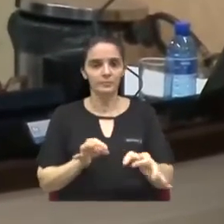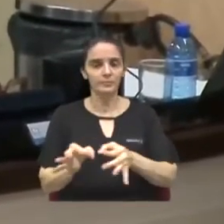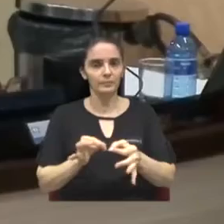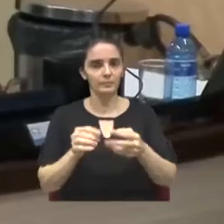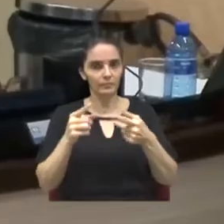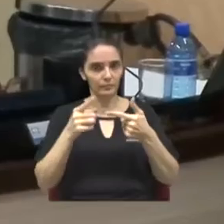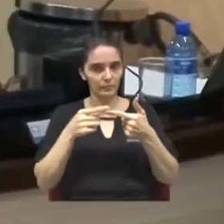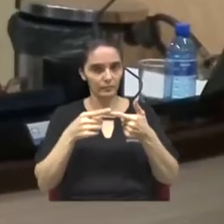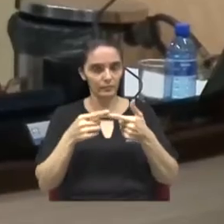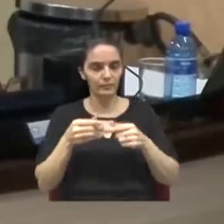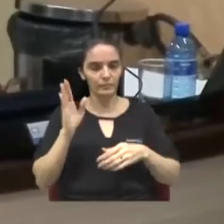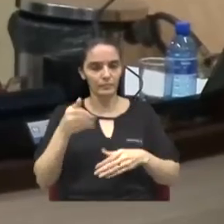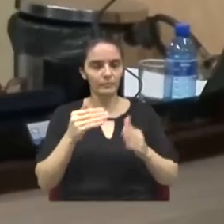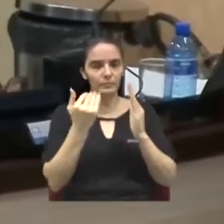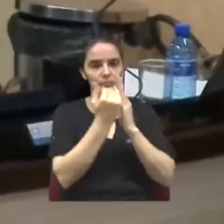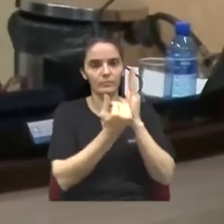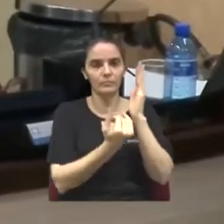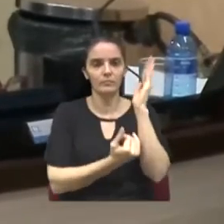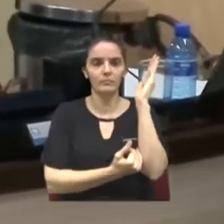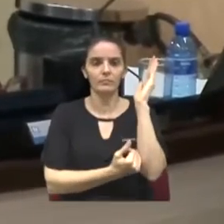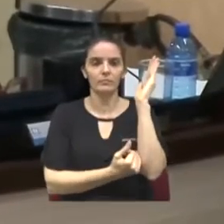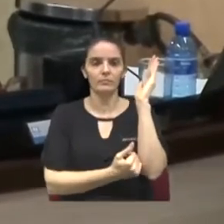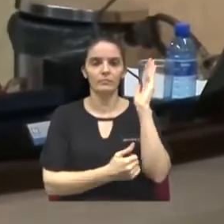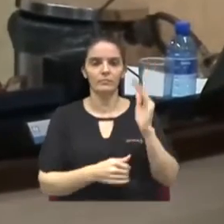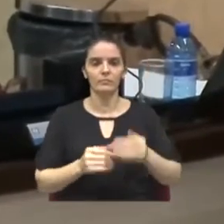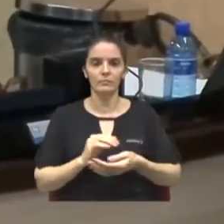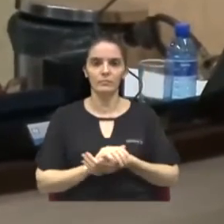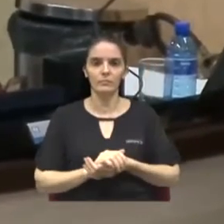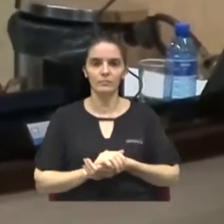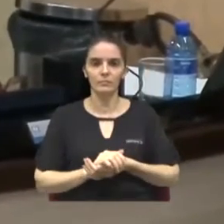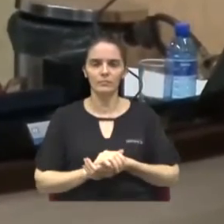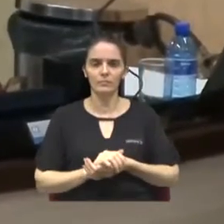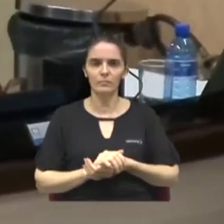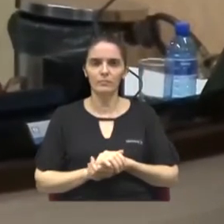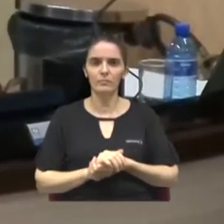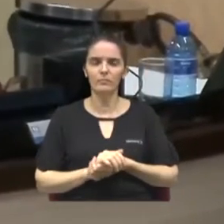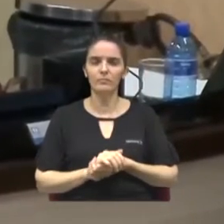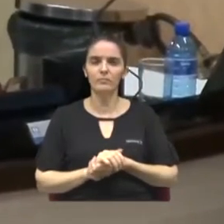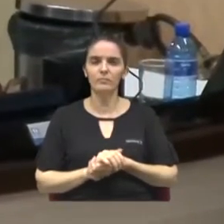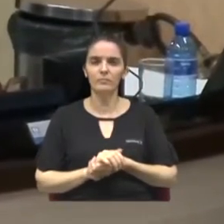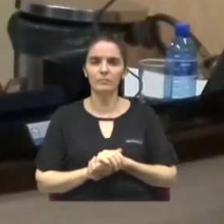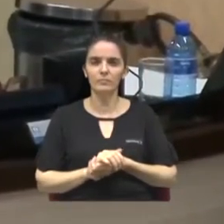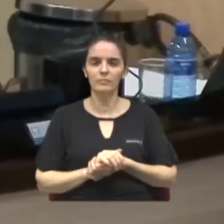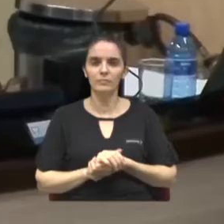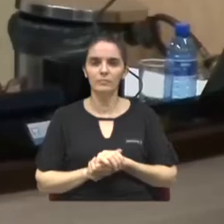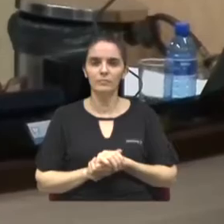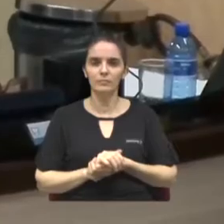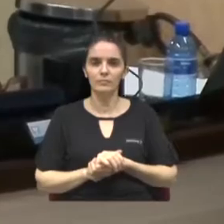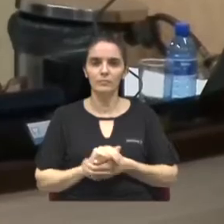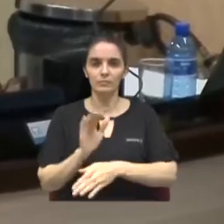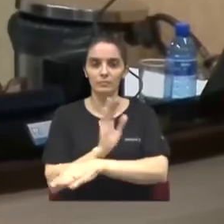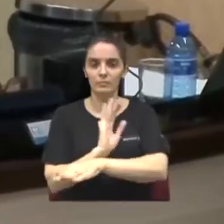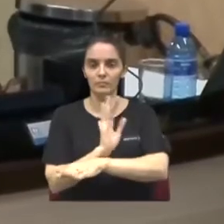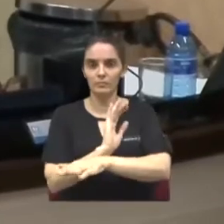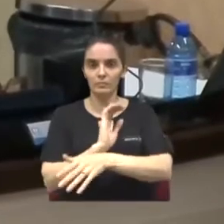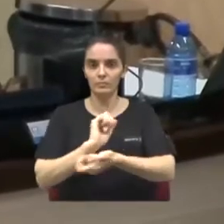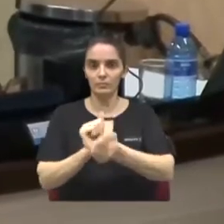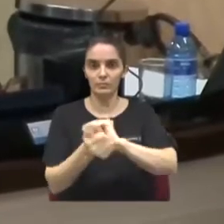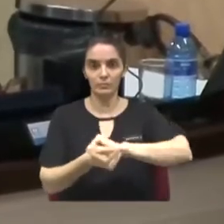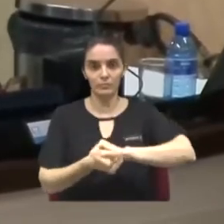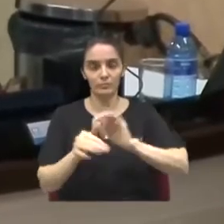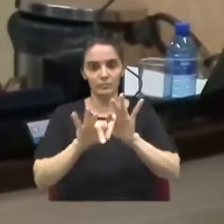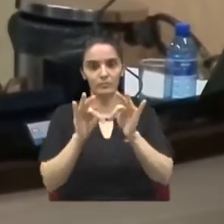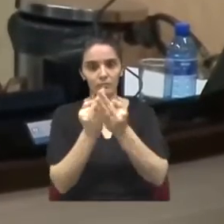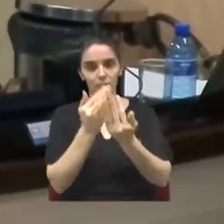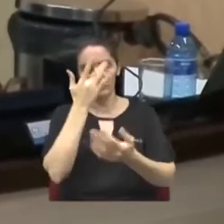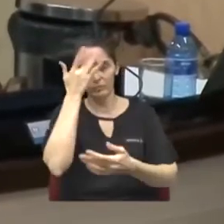já que está para ir em pauta para votação, para dar um dia de cinema adaptado aos familiares de